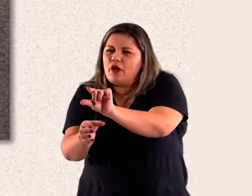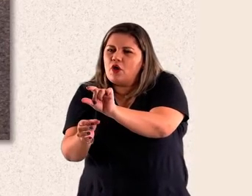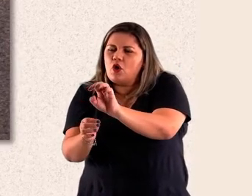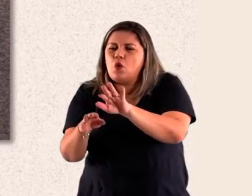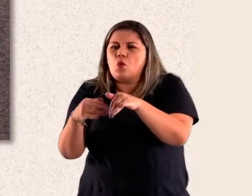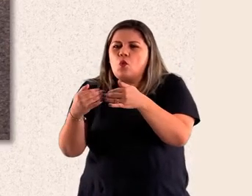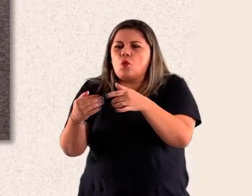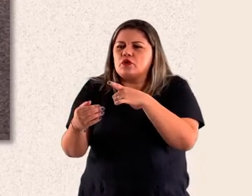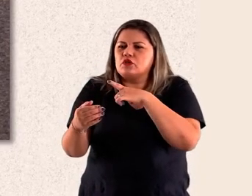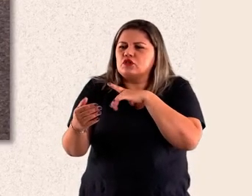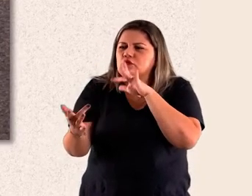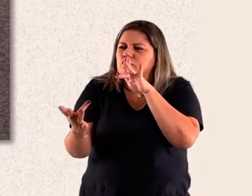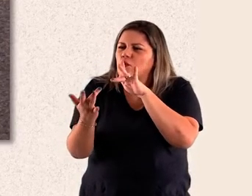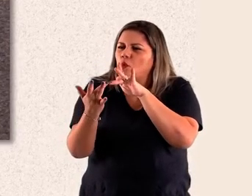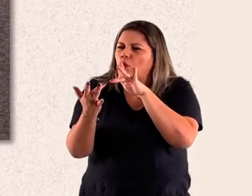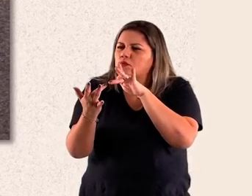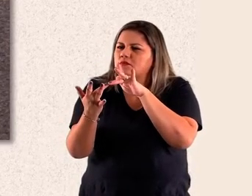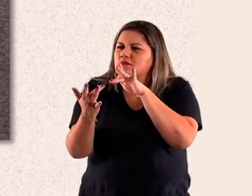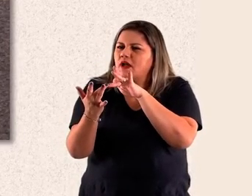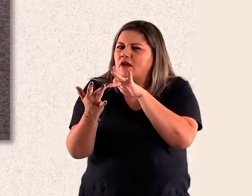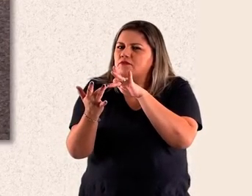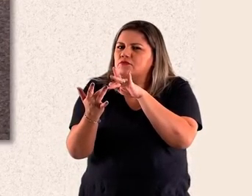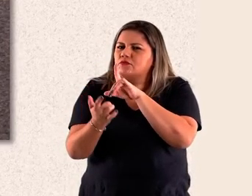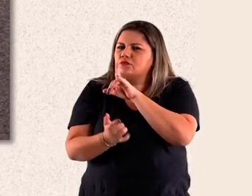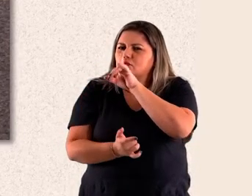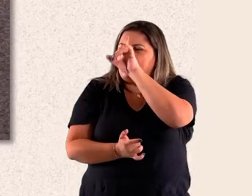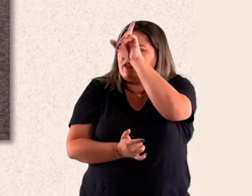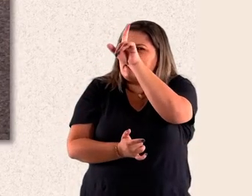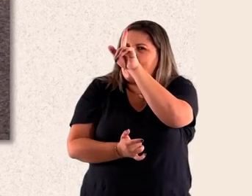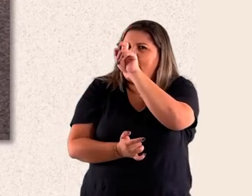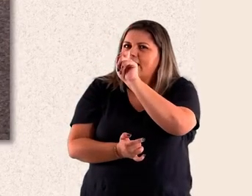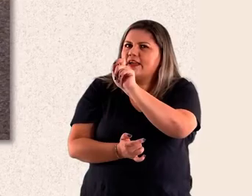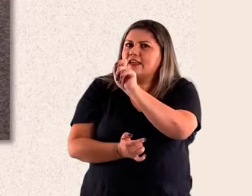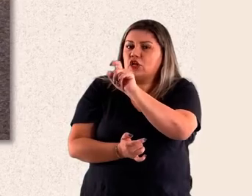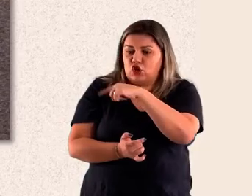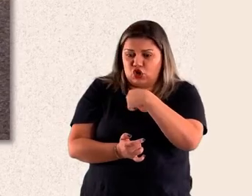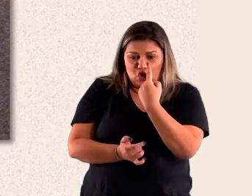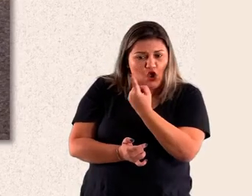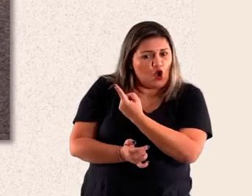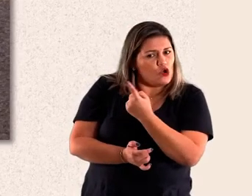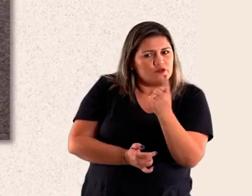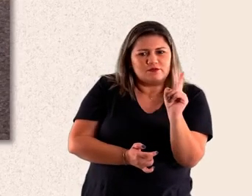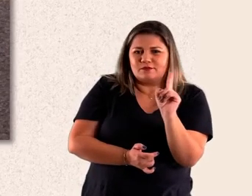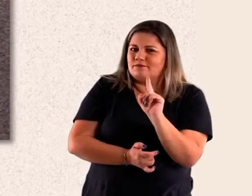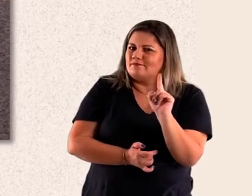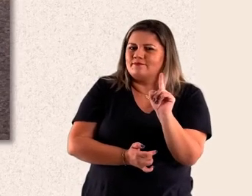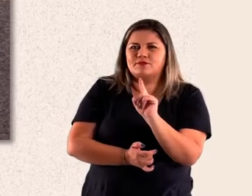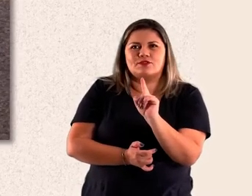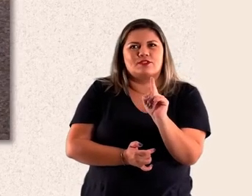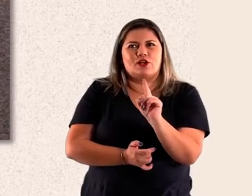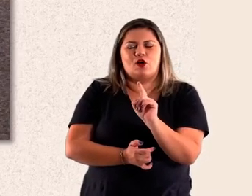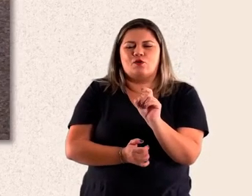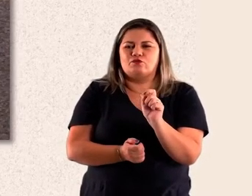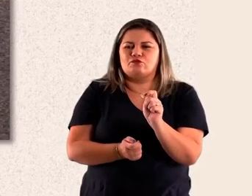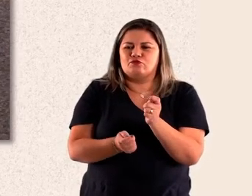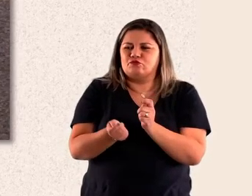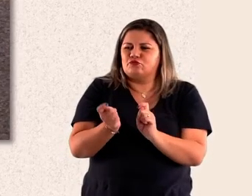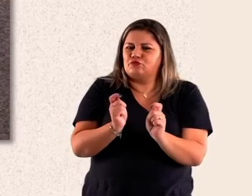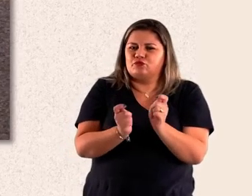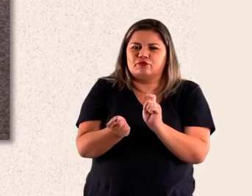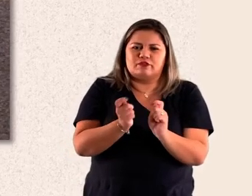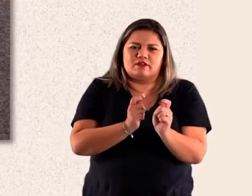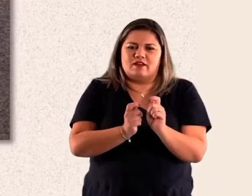tive contato com essa ideia de que nós não somos os controladores do